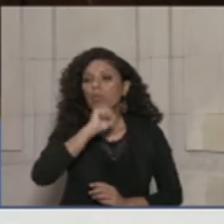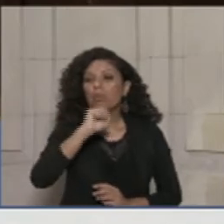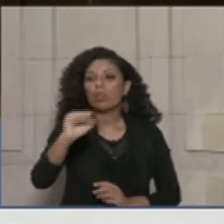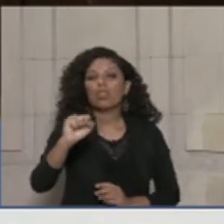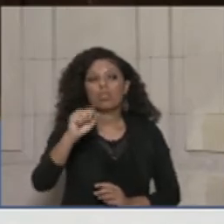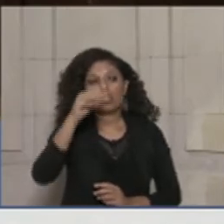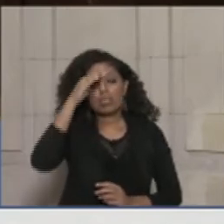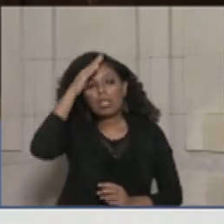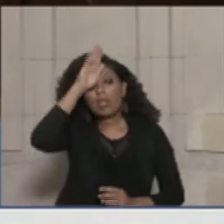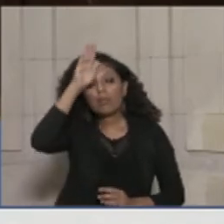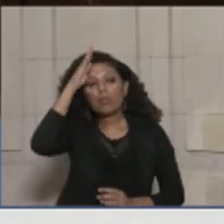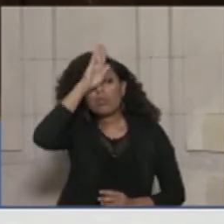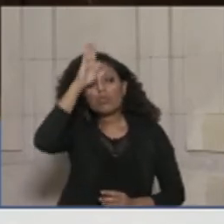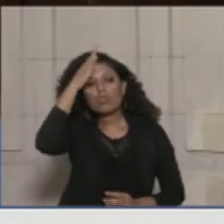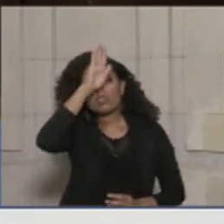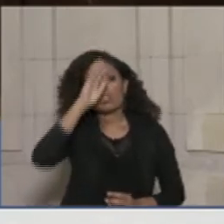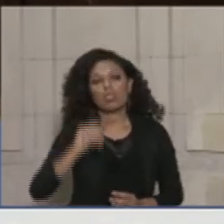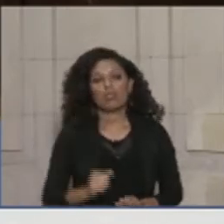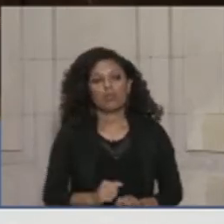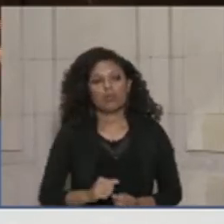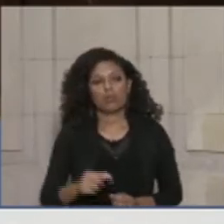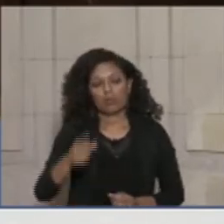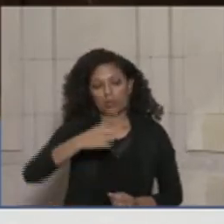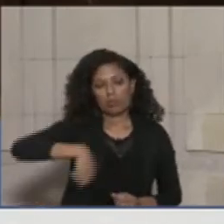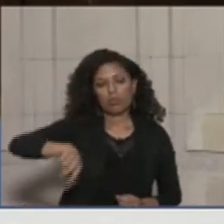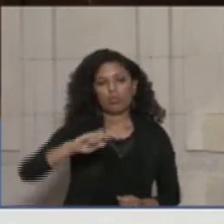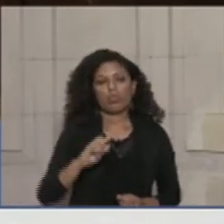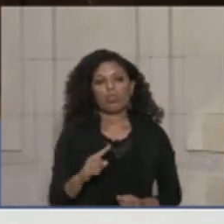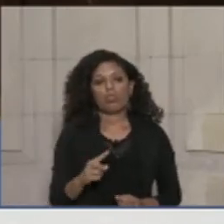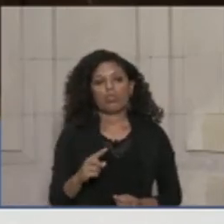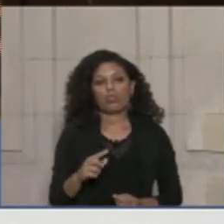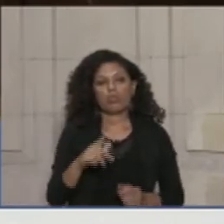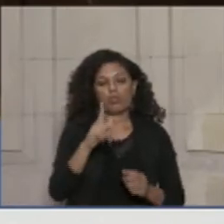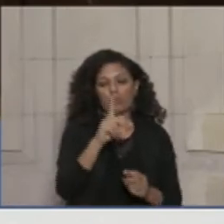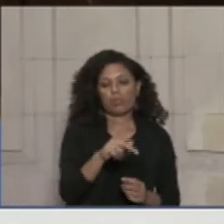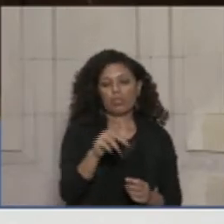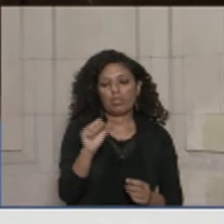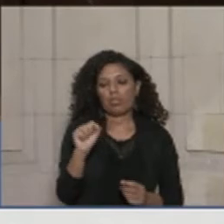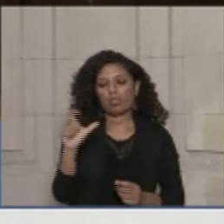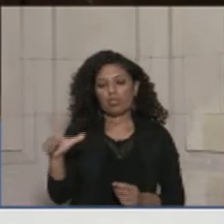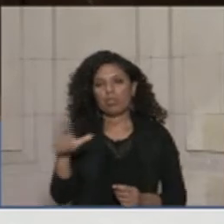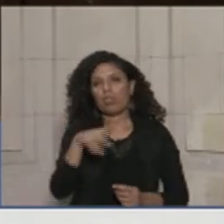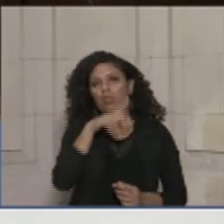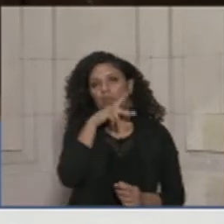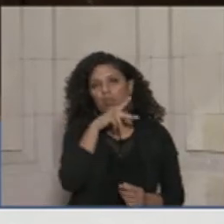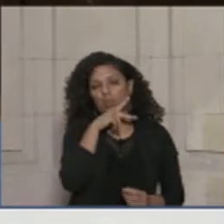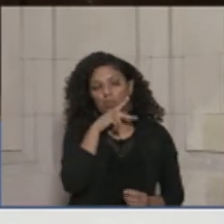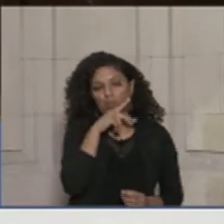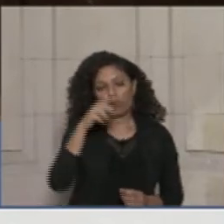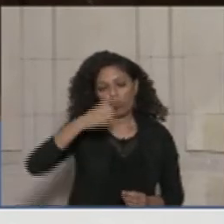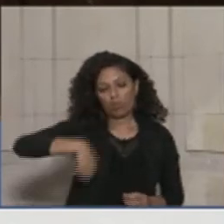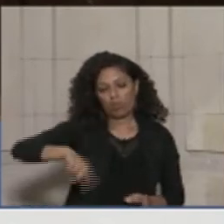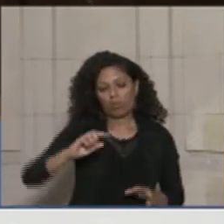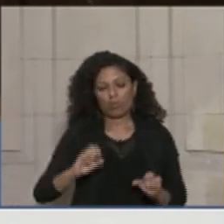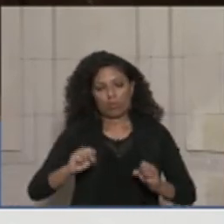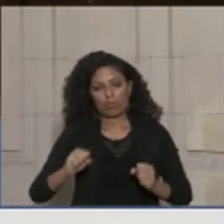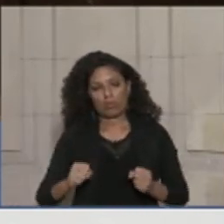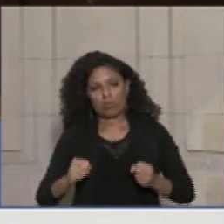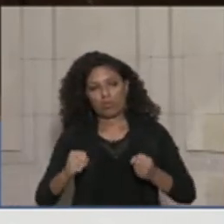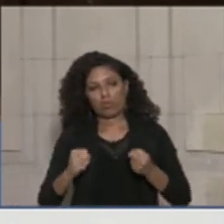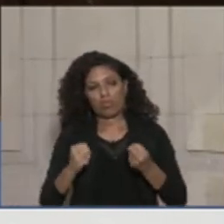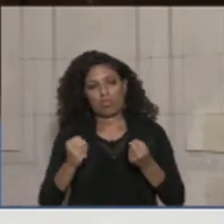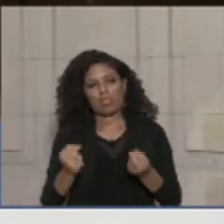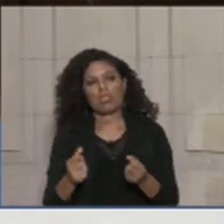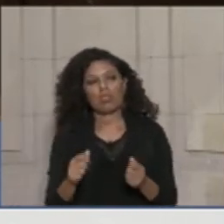Jair Messias Bolsonaro? Nós do PSL, nós que temos feito